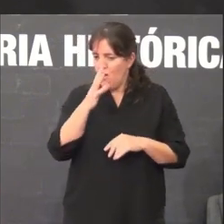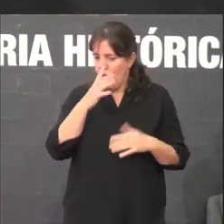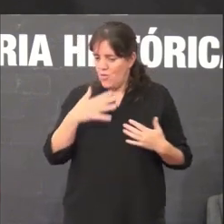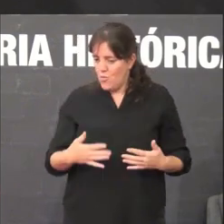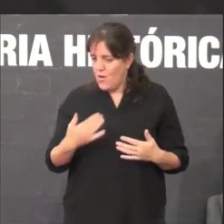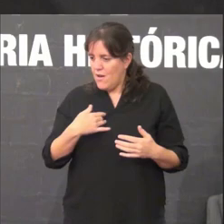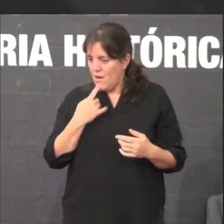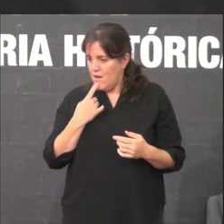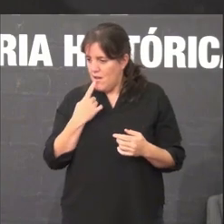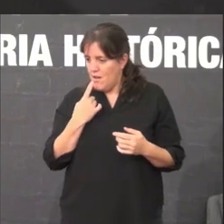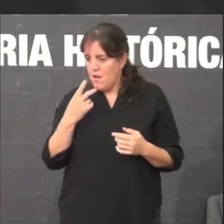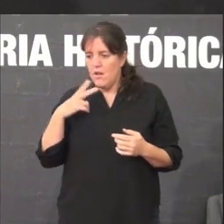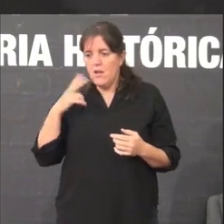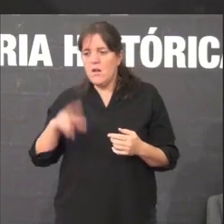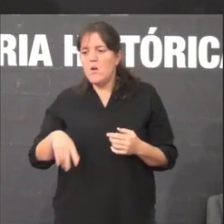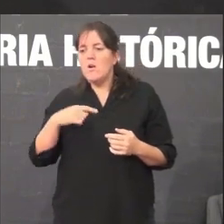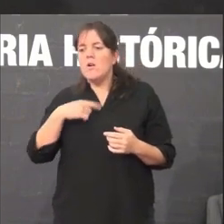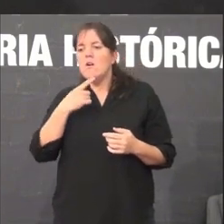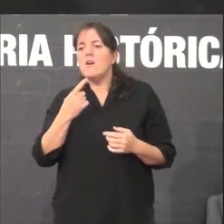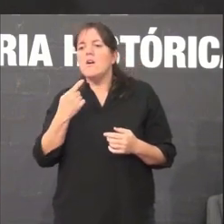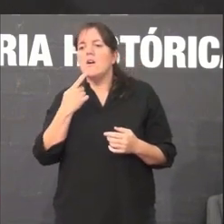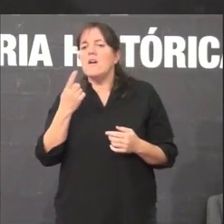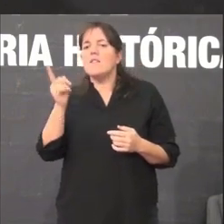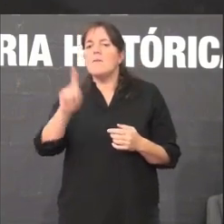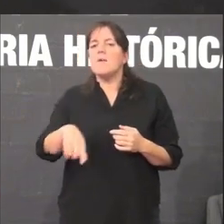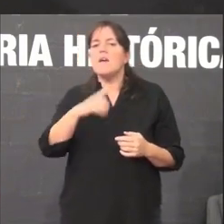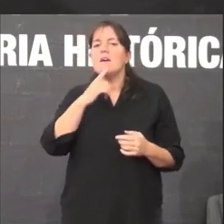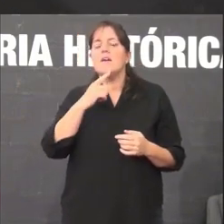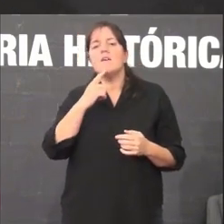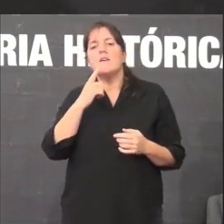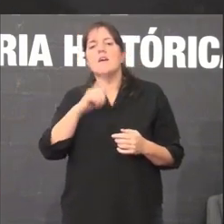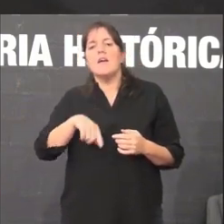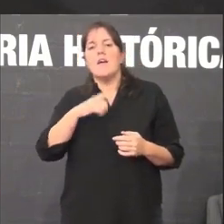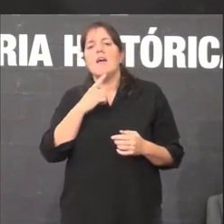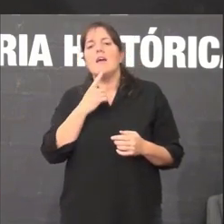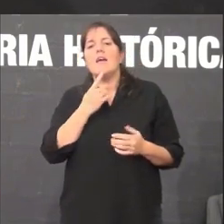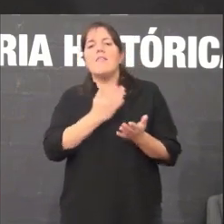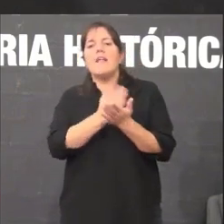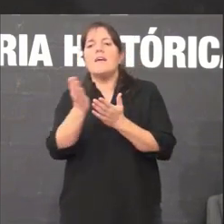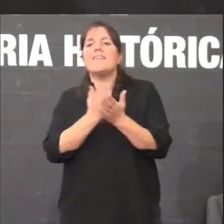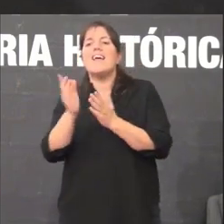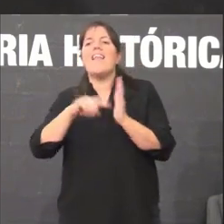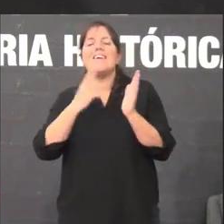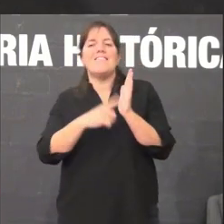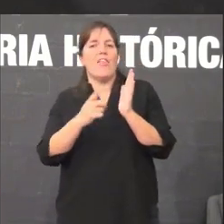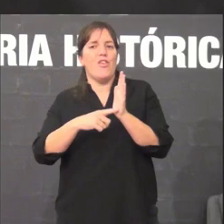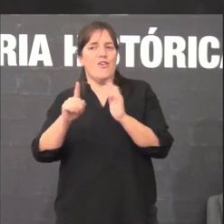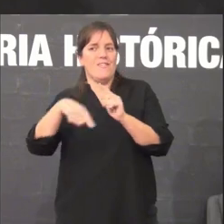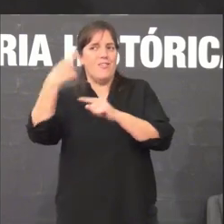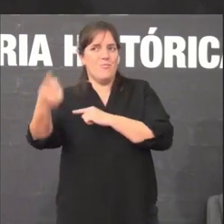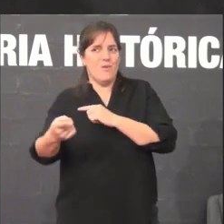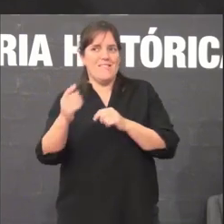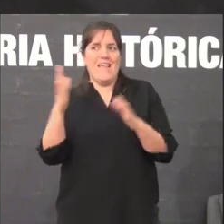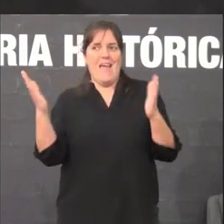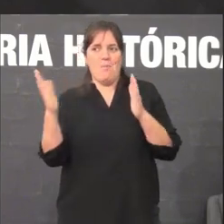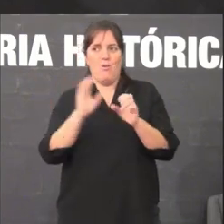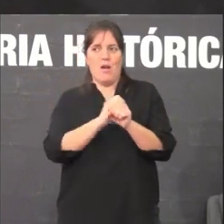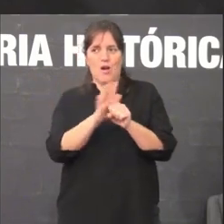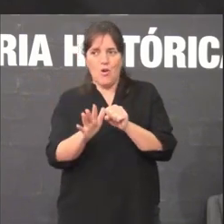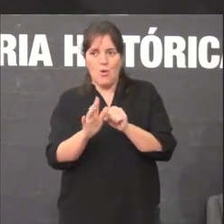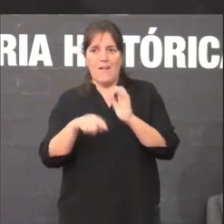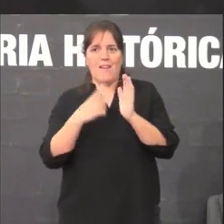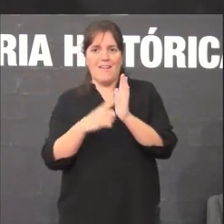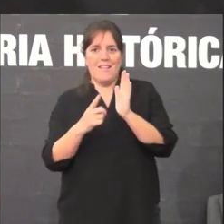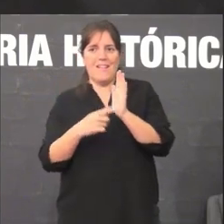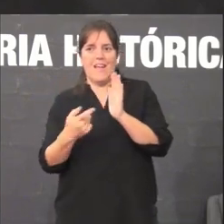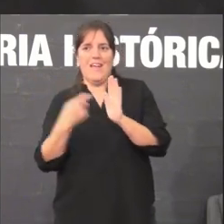por causa, sobretudo, da questão do Covid e das várias legislações que saíram durante o Covid, que acabou por retirar